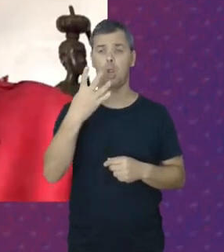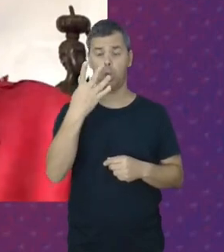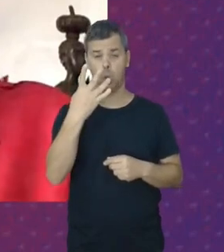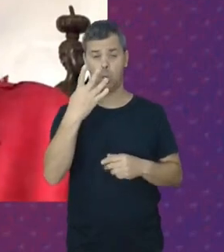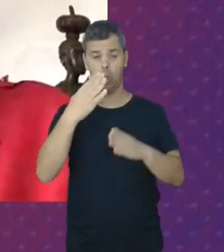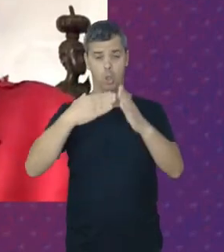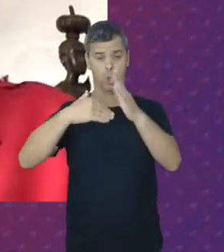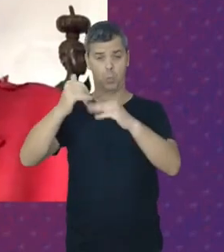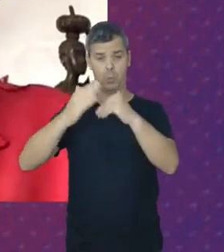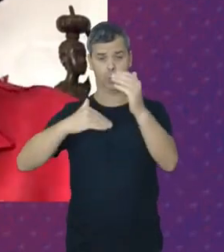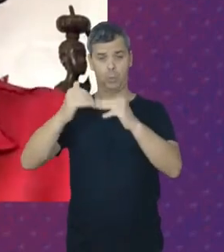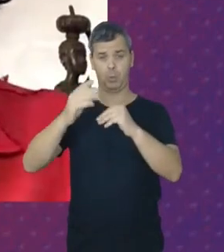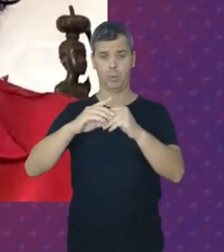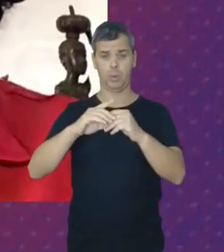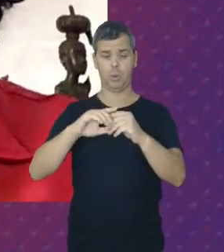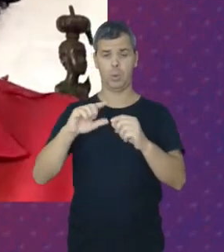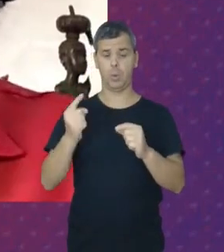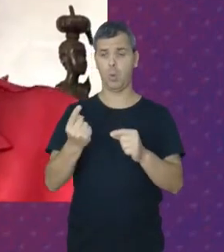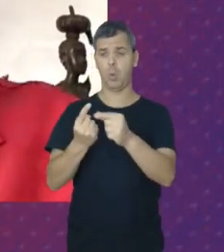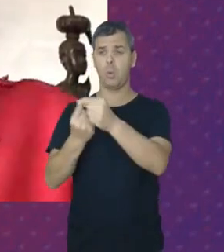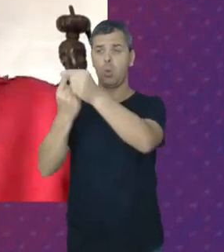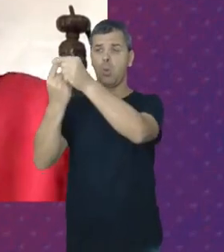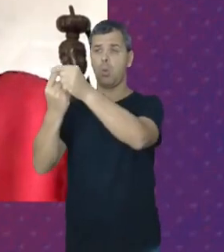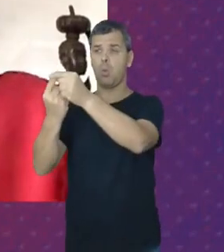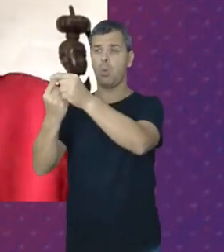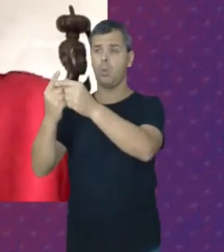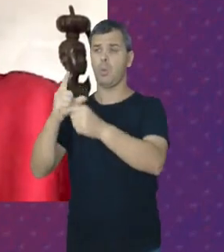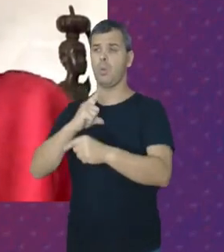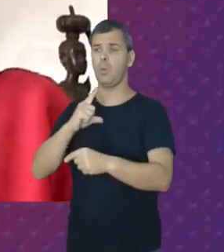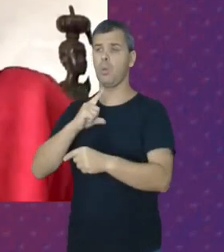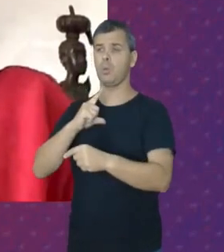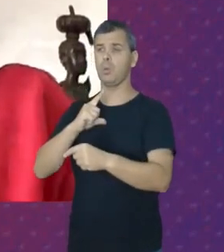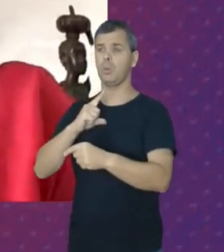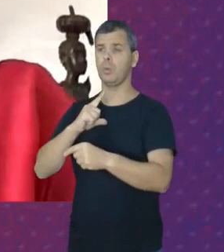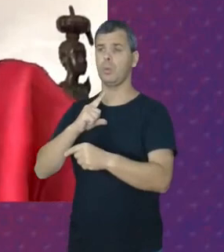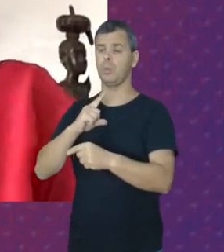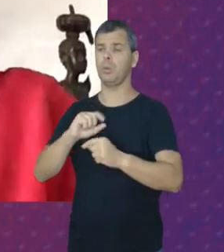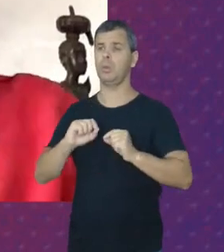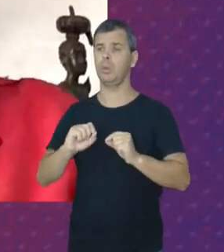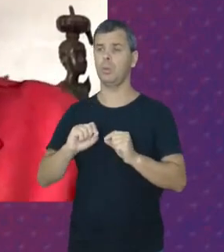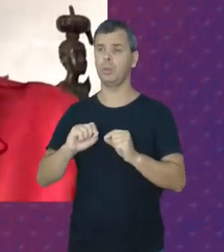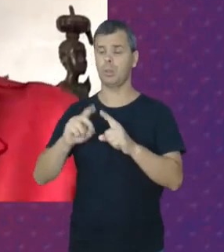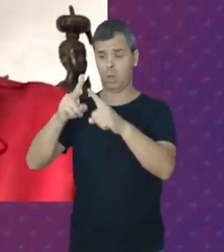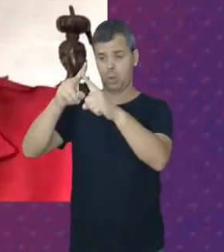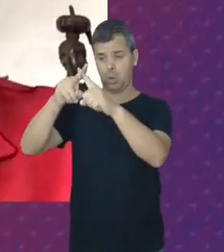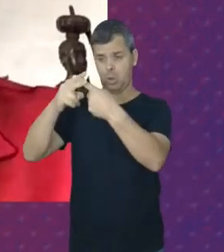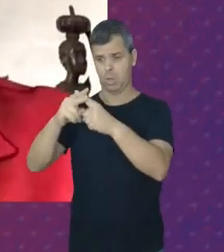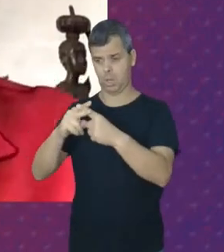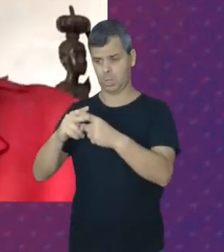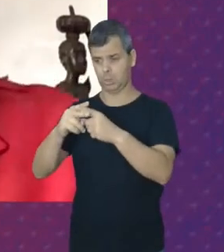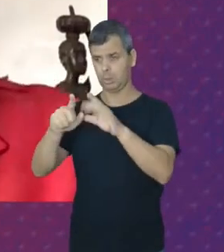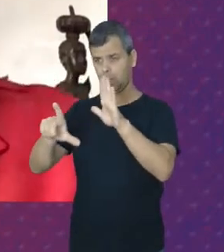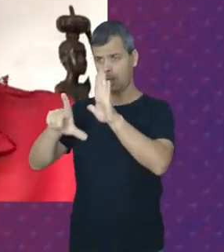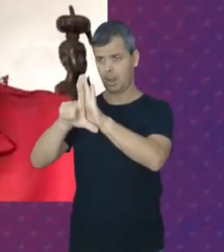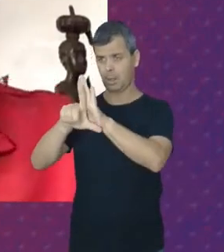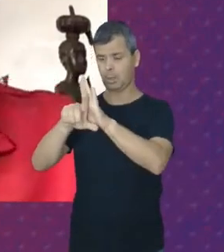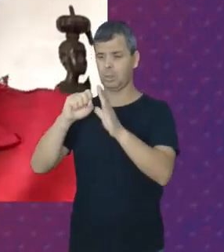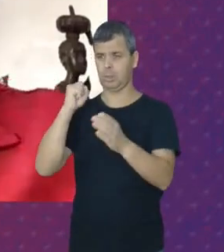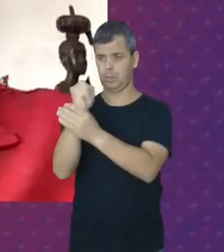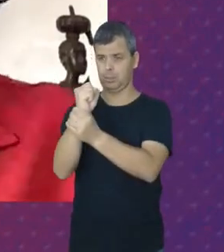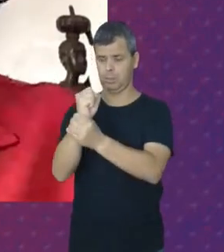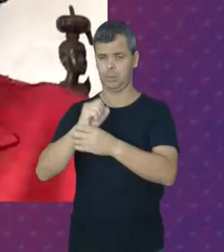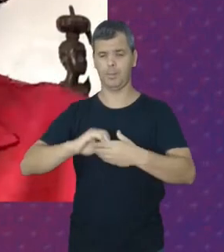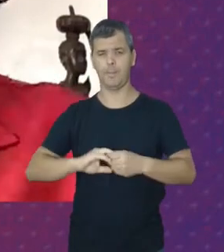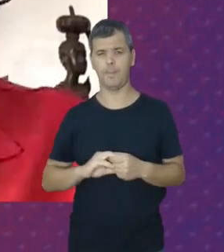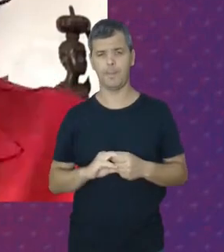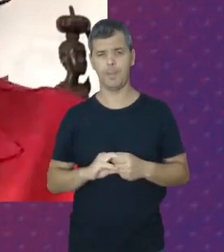Profissionais Apenas Um Ainda Tem A sua Regulamentação Seus direitos Garantidos